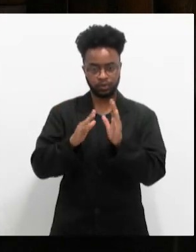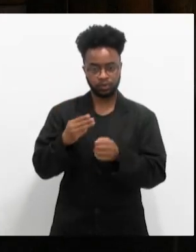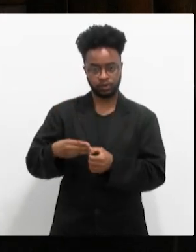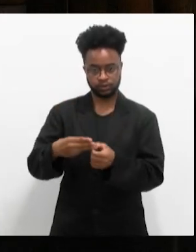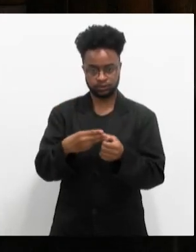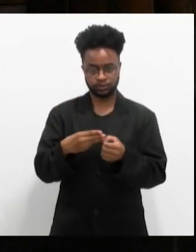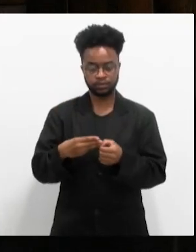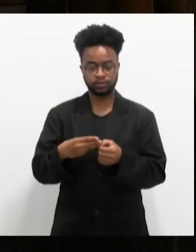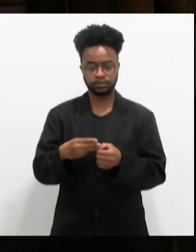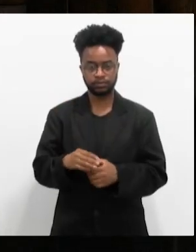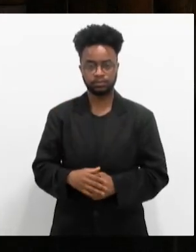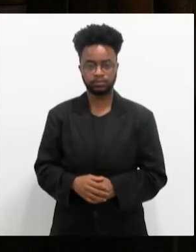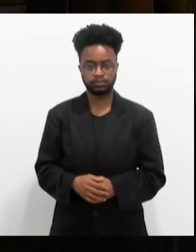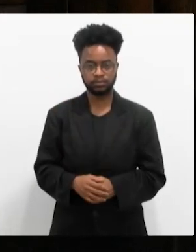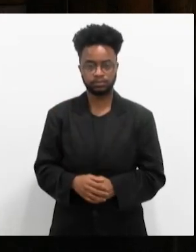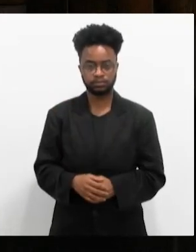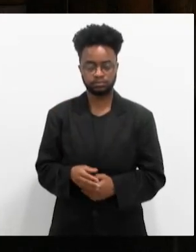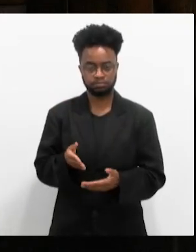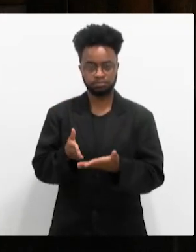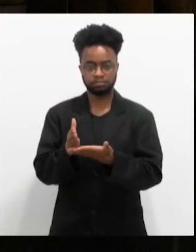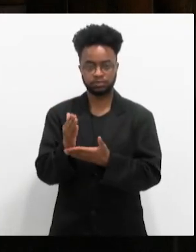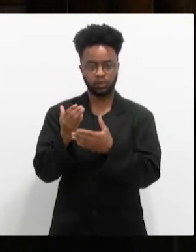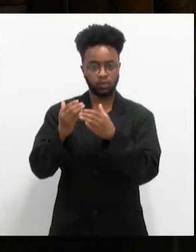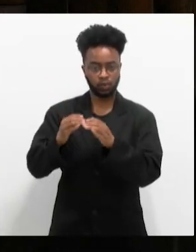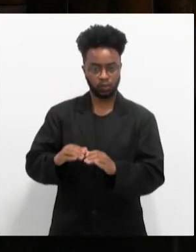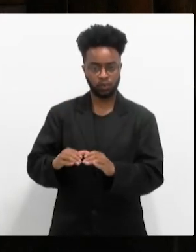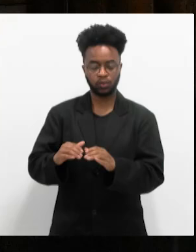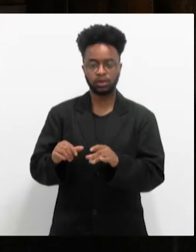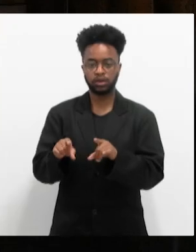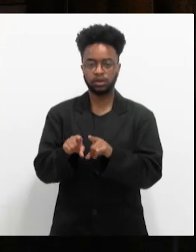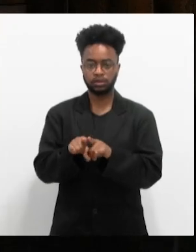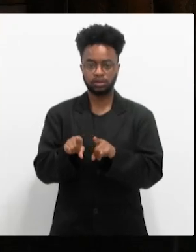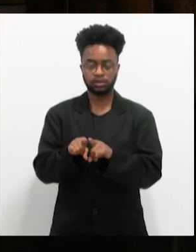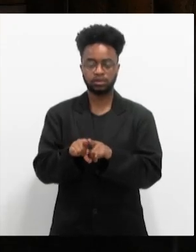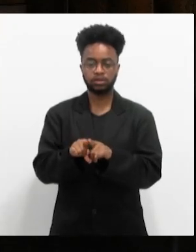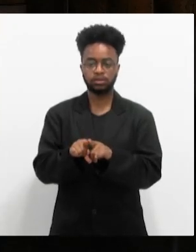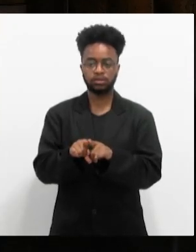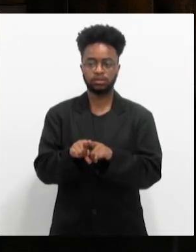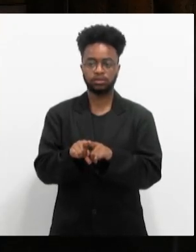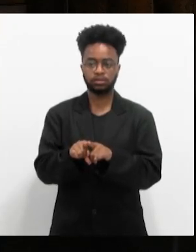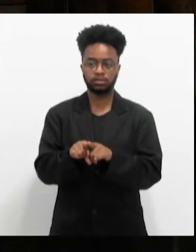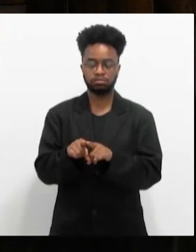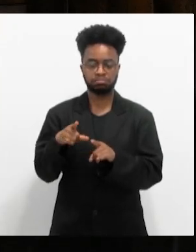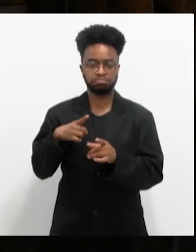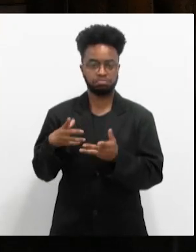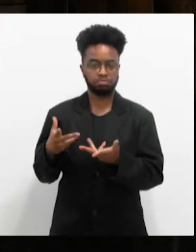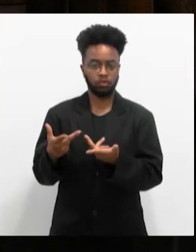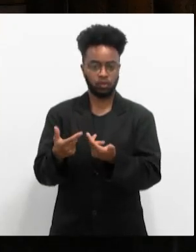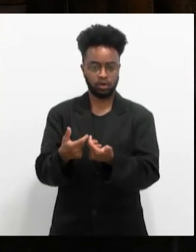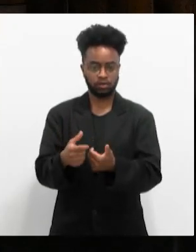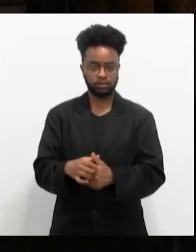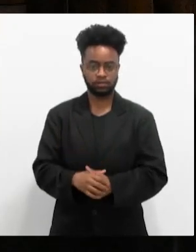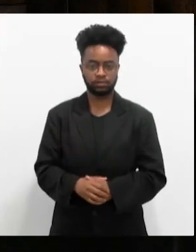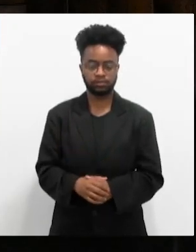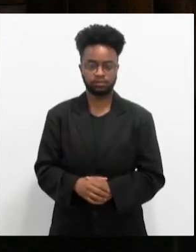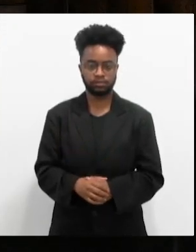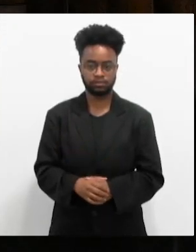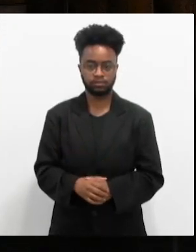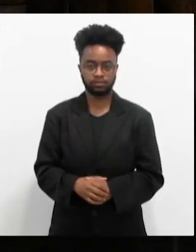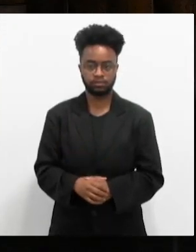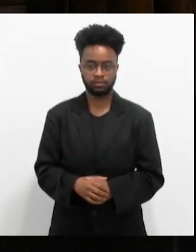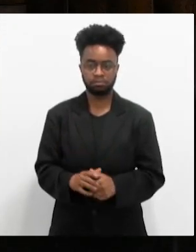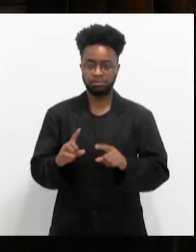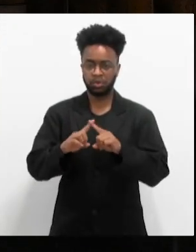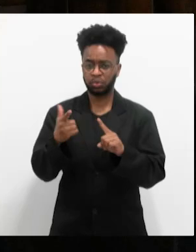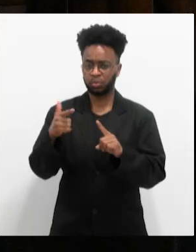municipal, concursado e devidamente qualificado. E não a balbúrdia